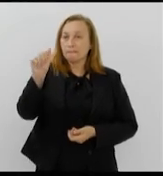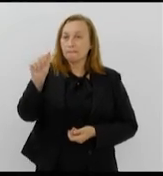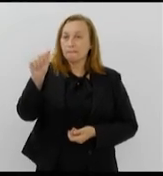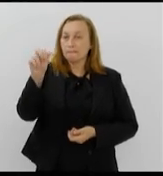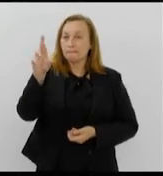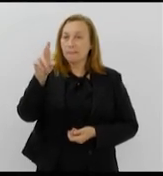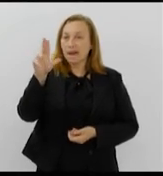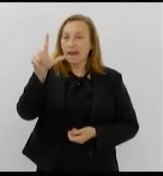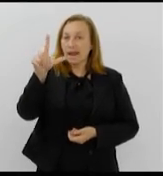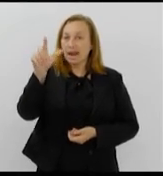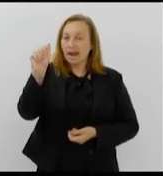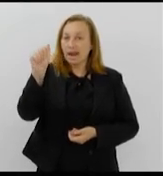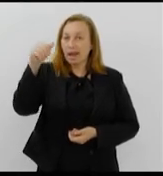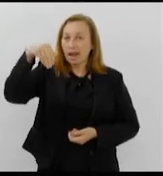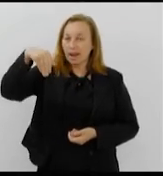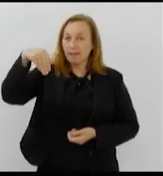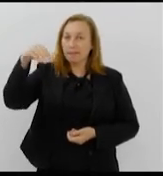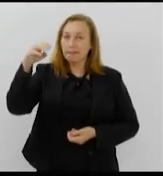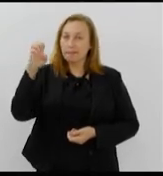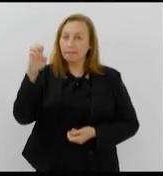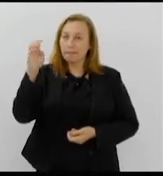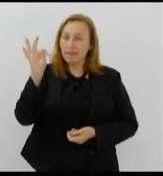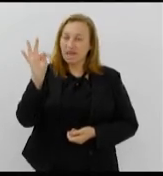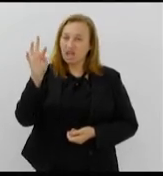parlamento. Parlamento